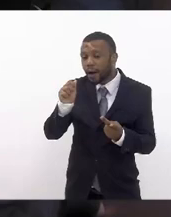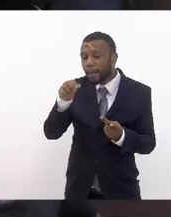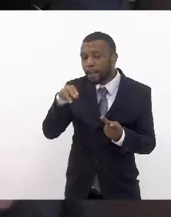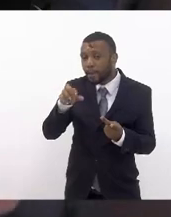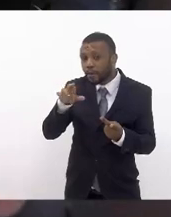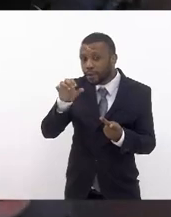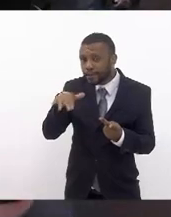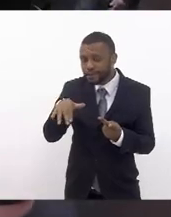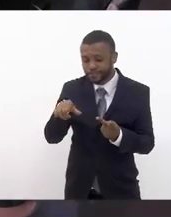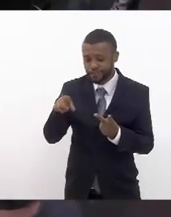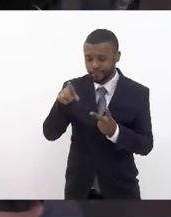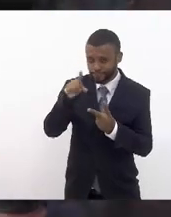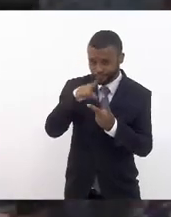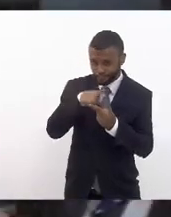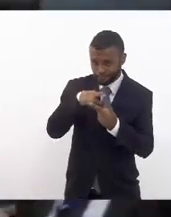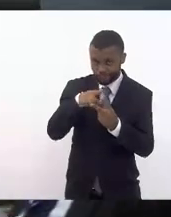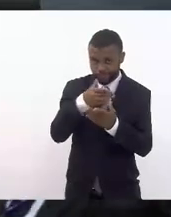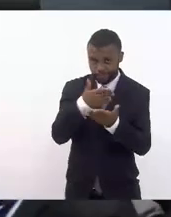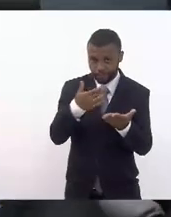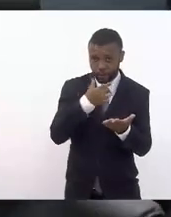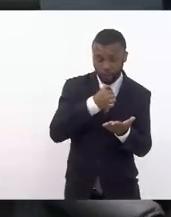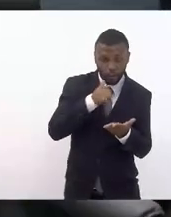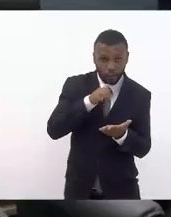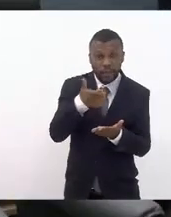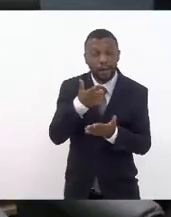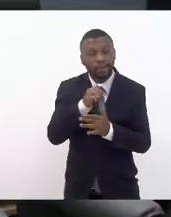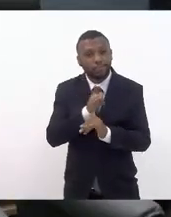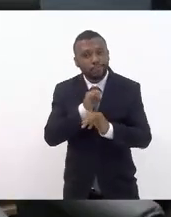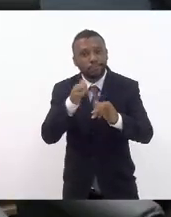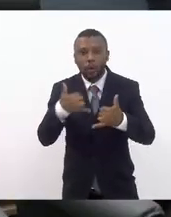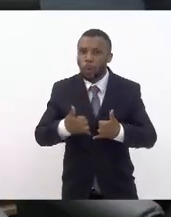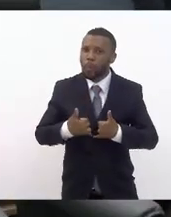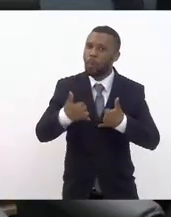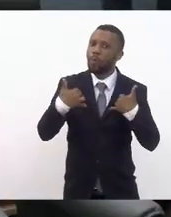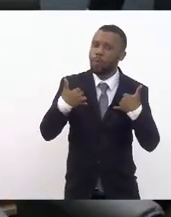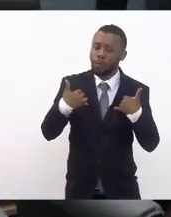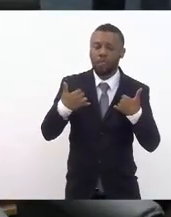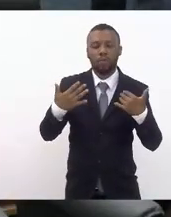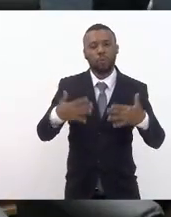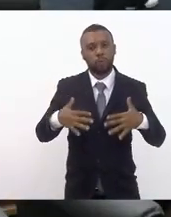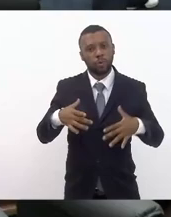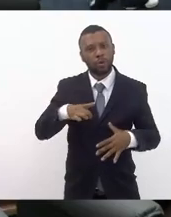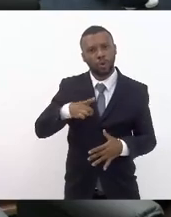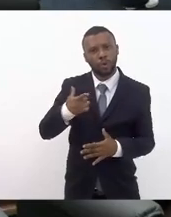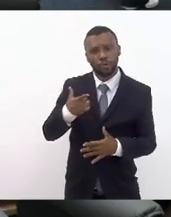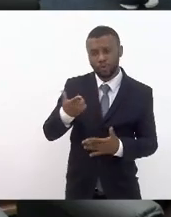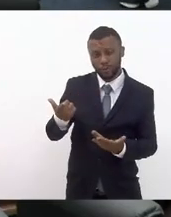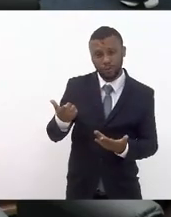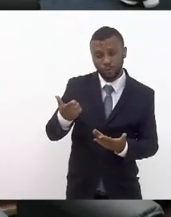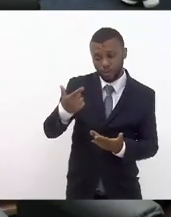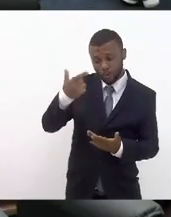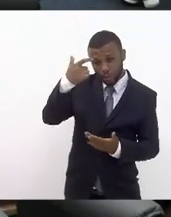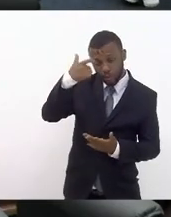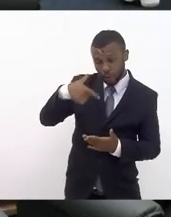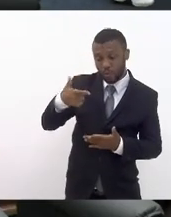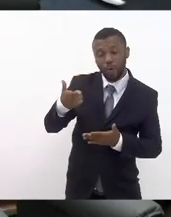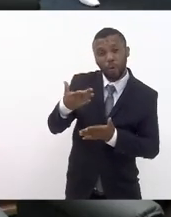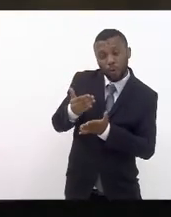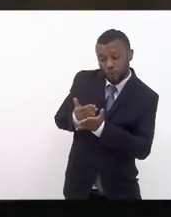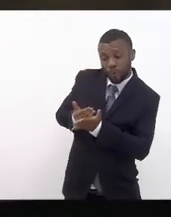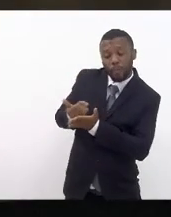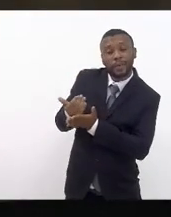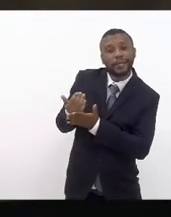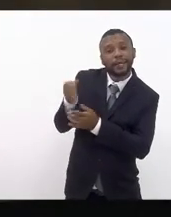A todos e a todas, eu gostaria de declarar com muito orgulho que eu sou filha da escola pública. Eu